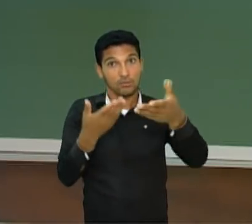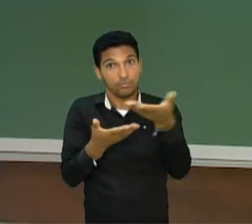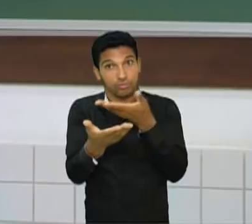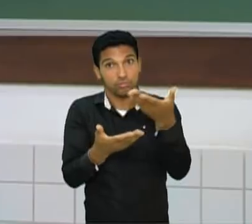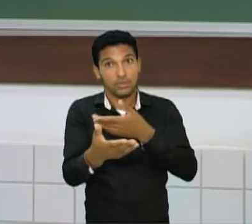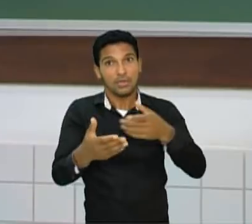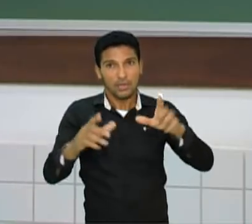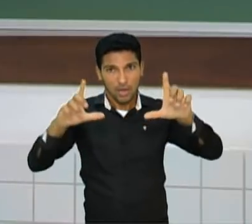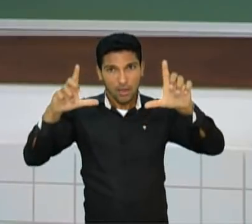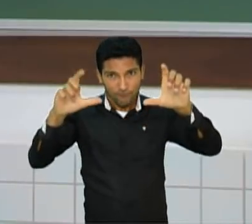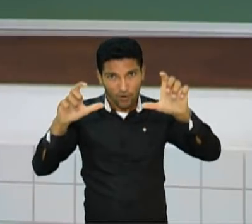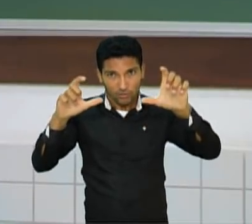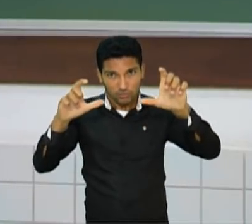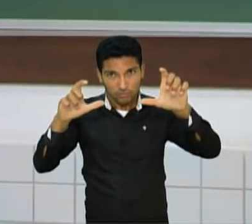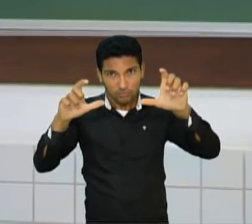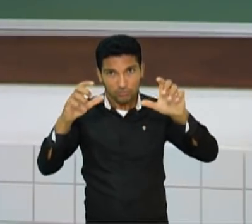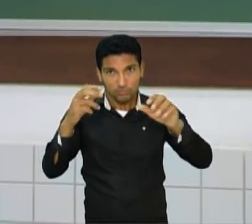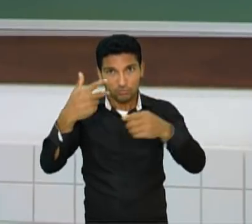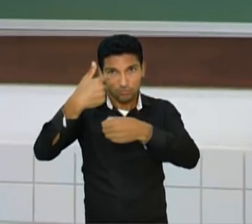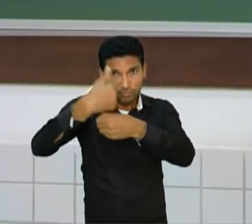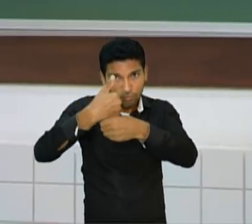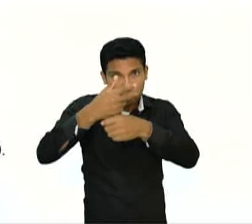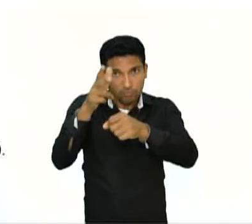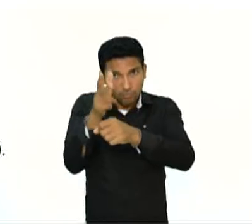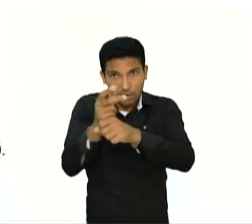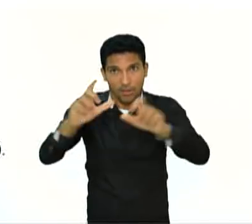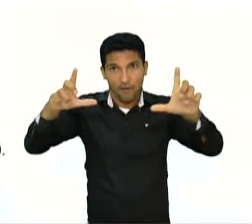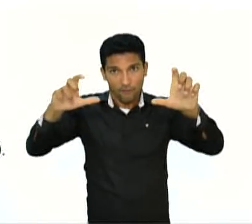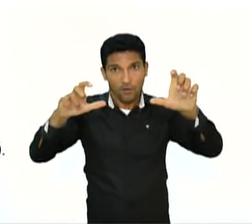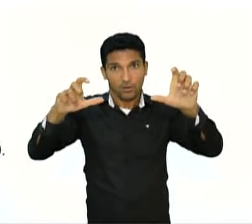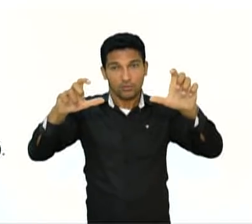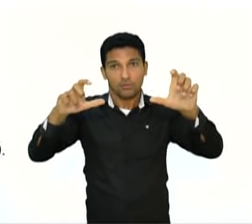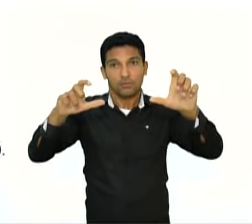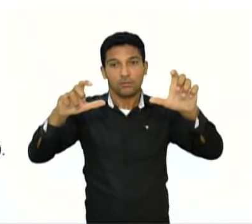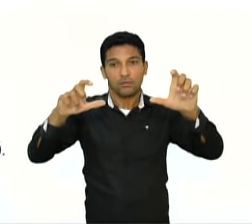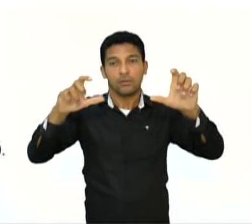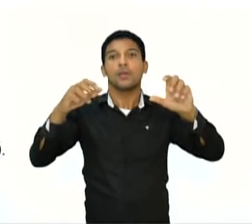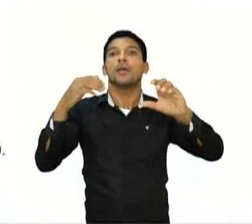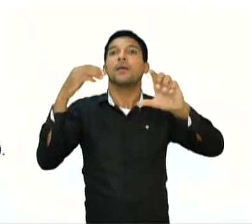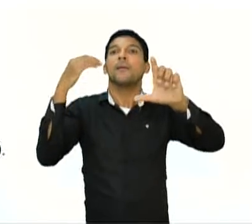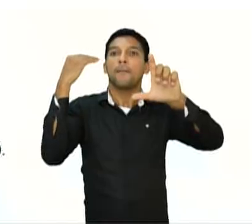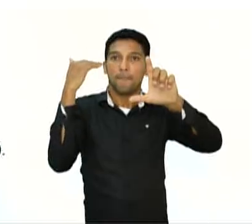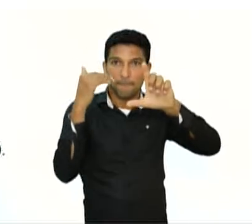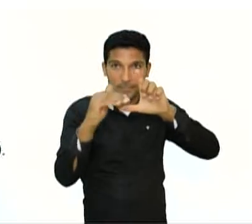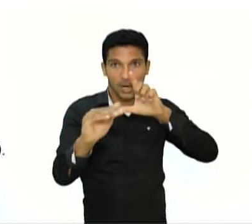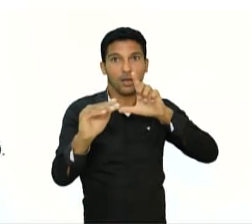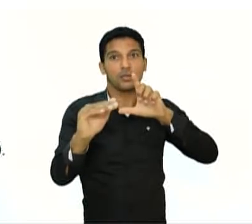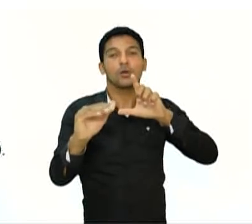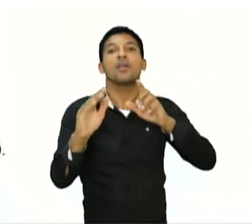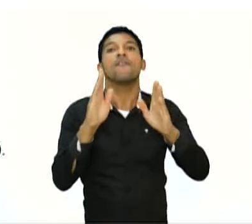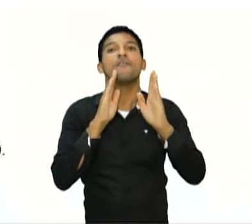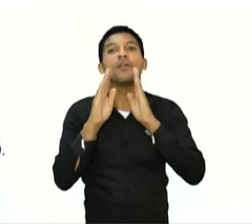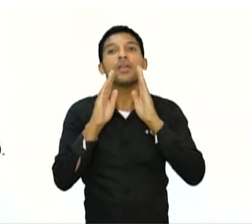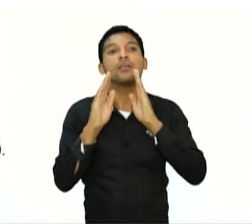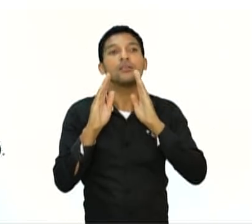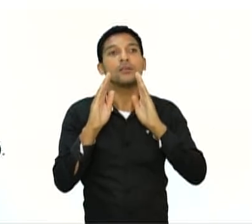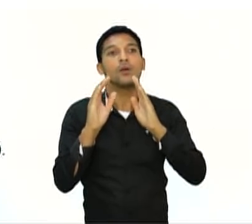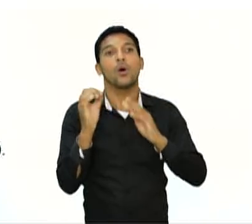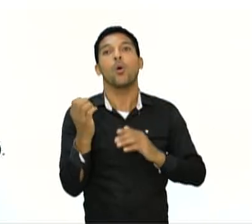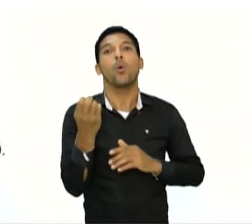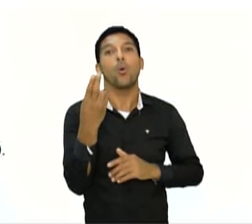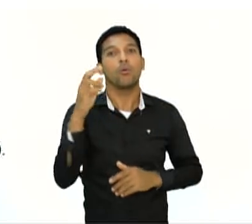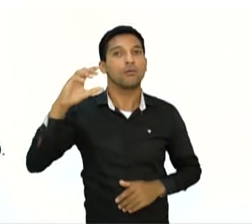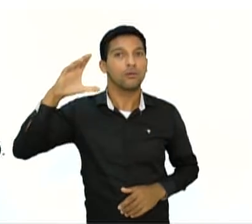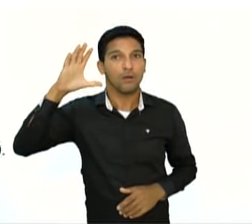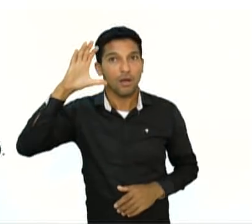antes desse prédio ter essa finalidade de preservação e estudo histórico e geográfico,